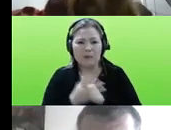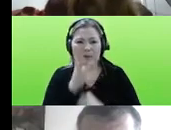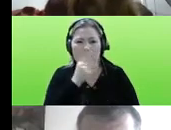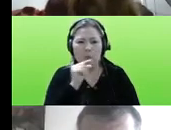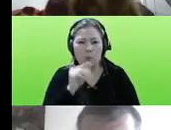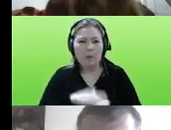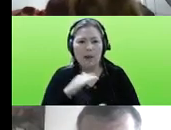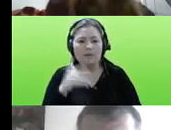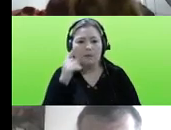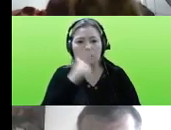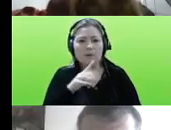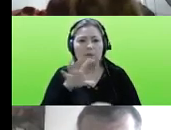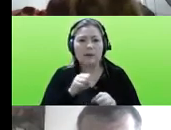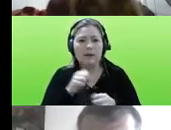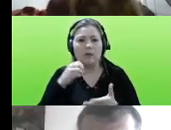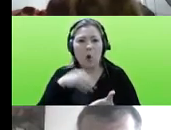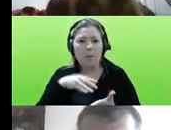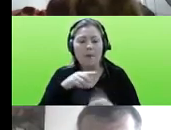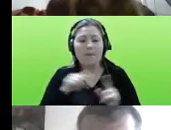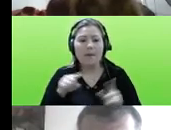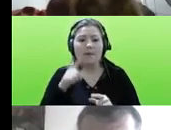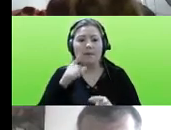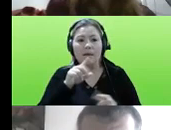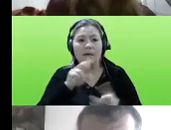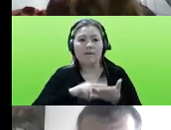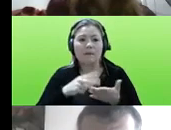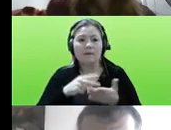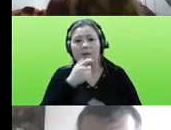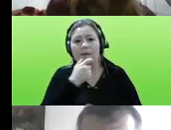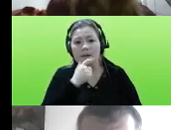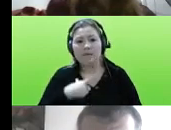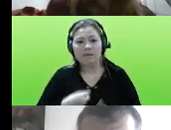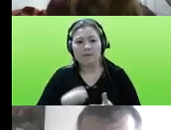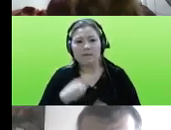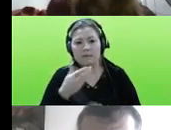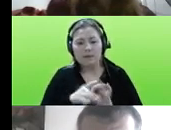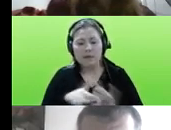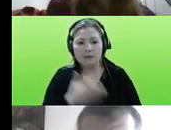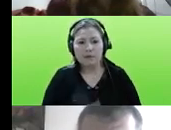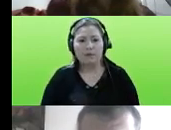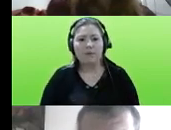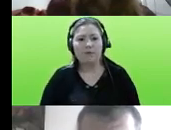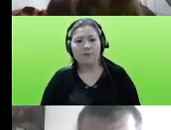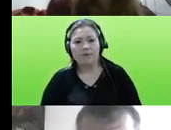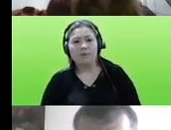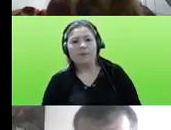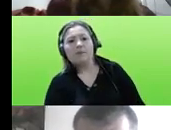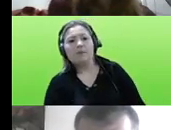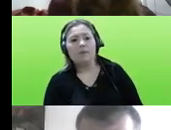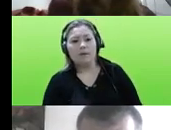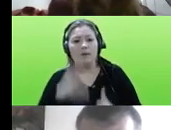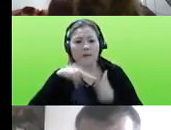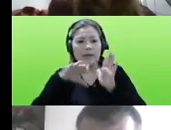mais para a gente ter as cópias. Mas a versão em inglês, em todo caso, já está aqui disponível. Nós leríamos então o